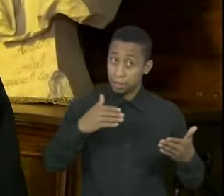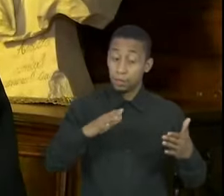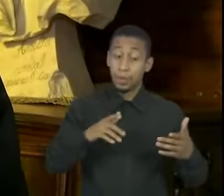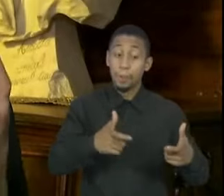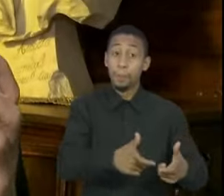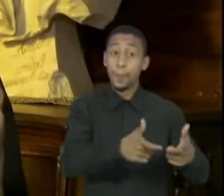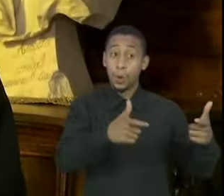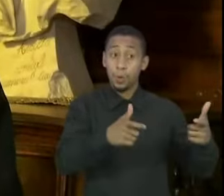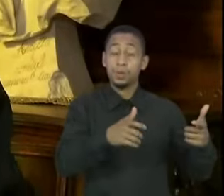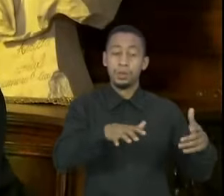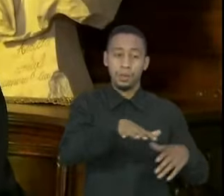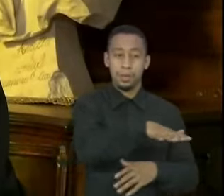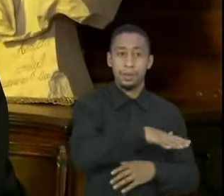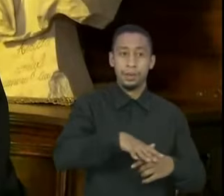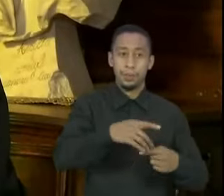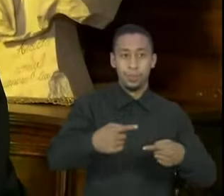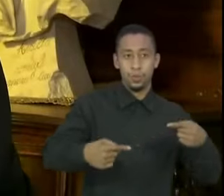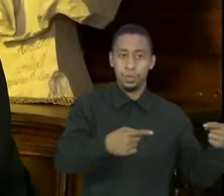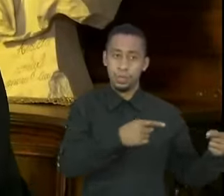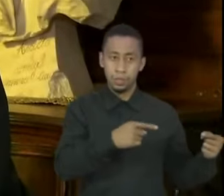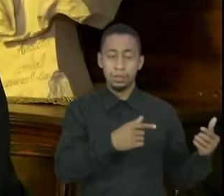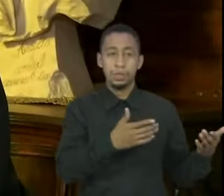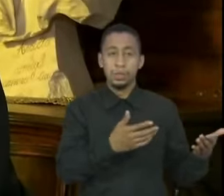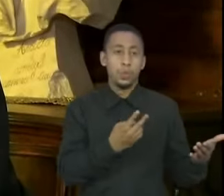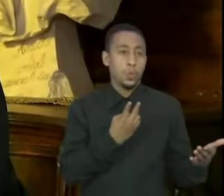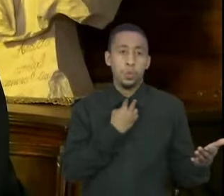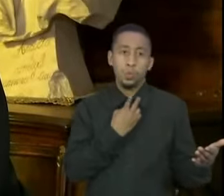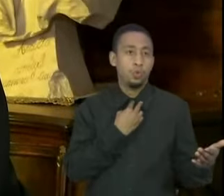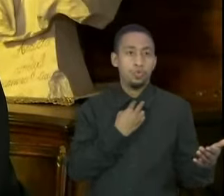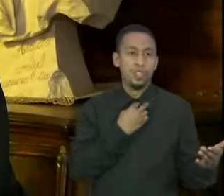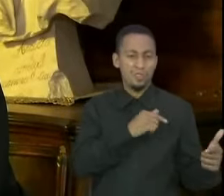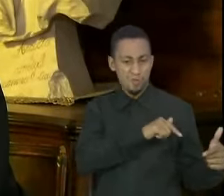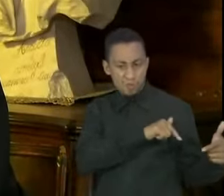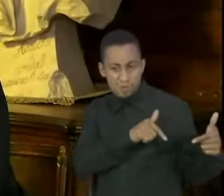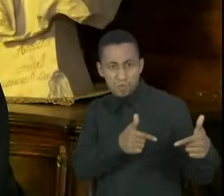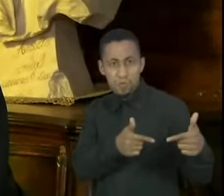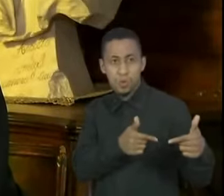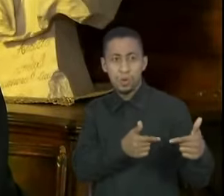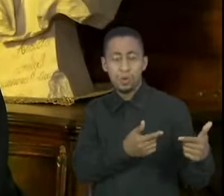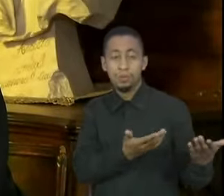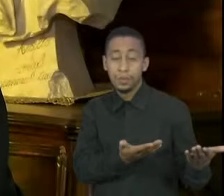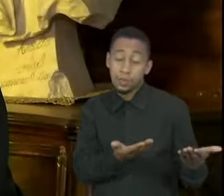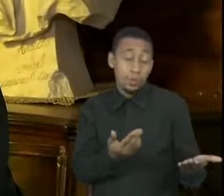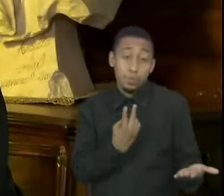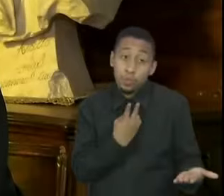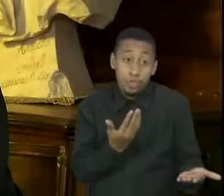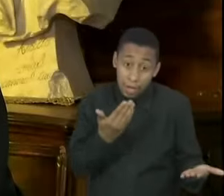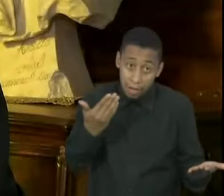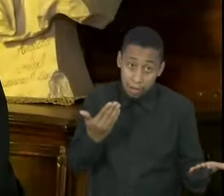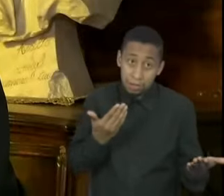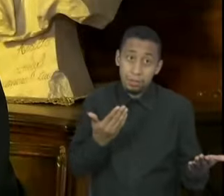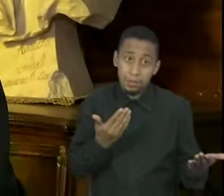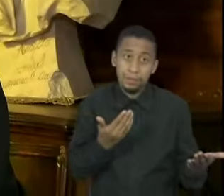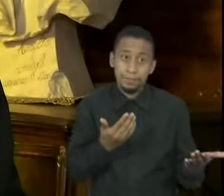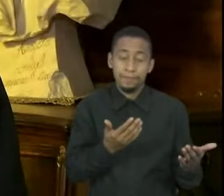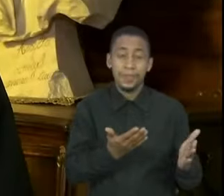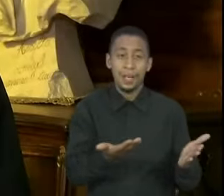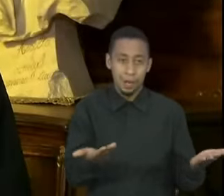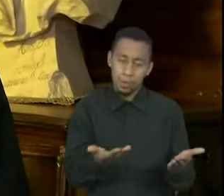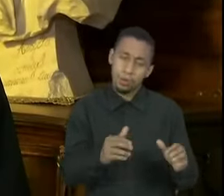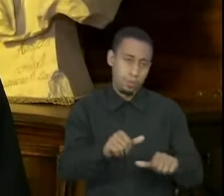que hoje tem relevância não podiam se manifestar ainda não estavam organizados Então